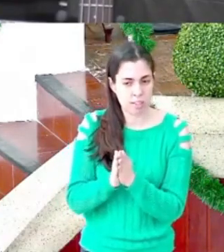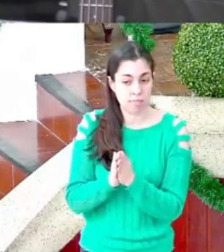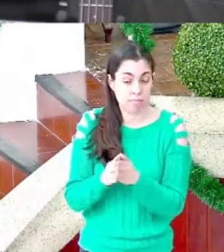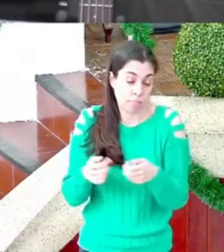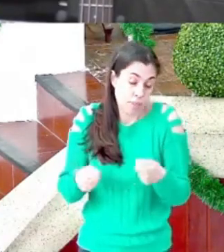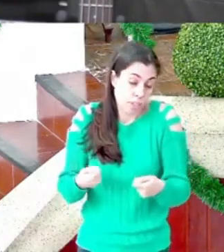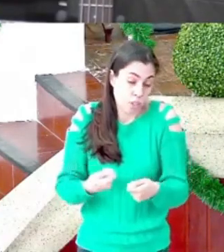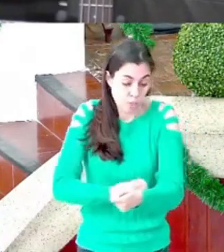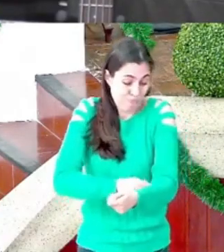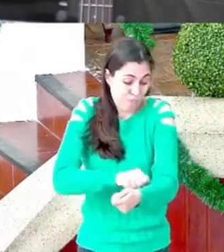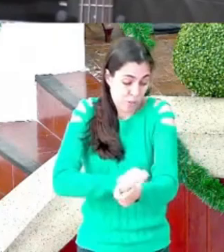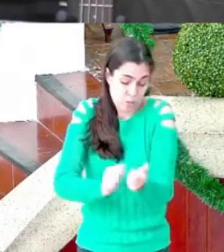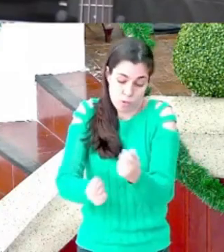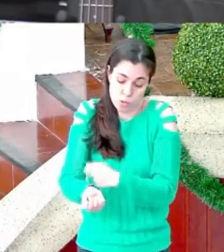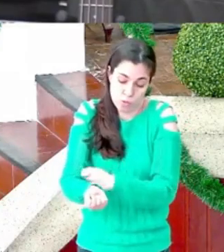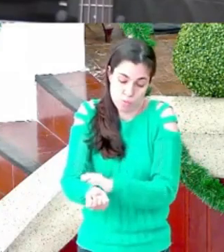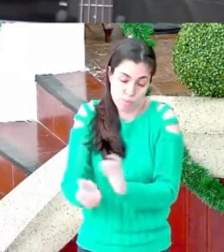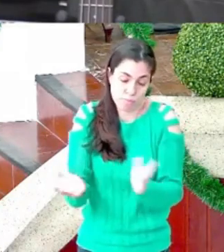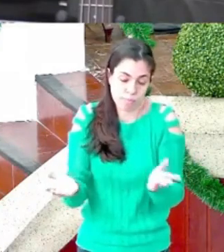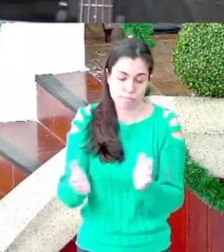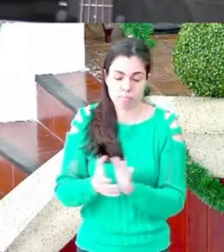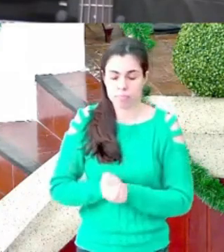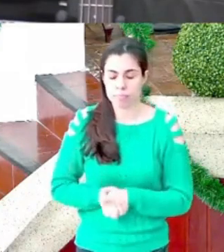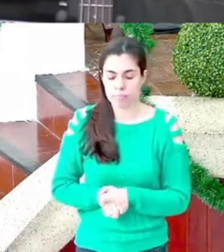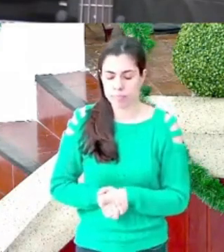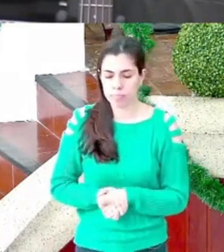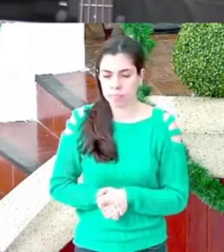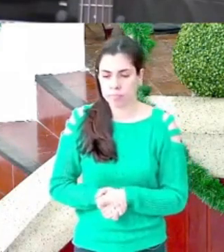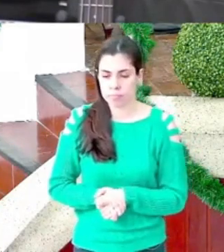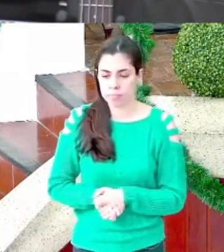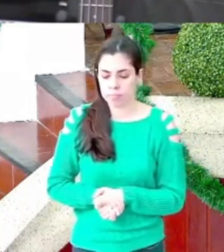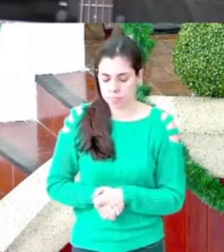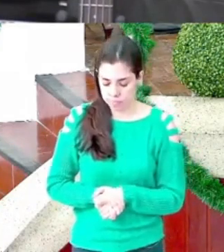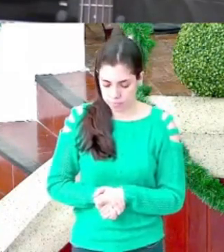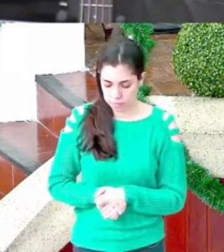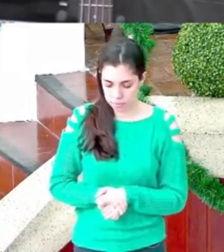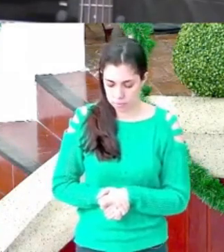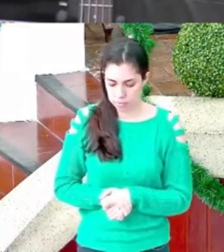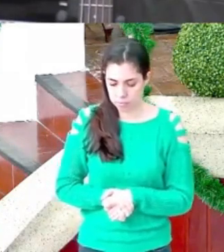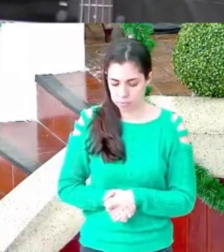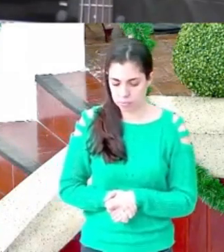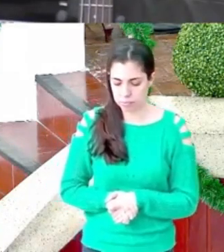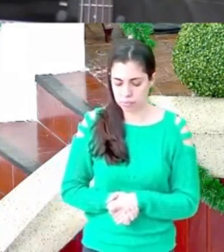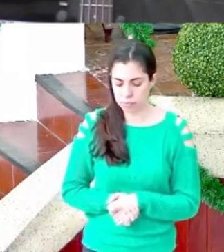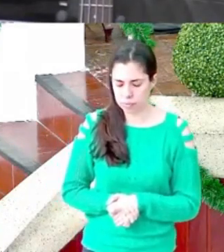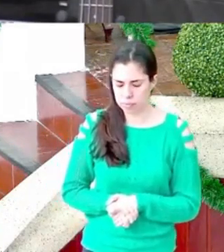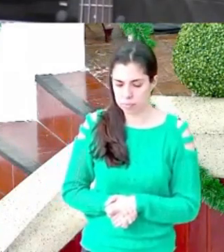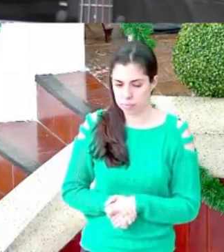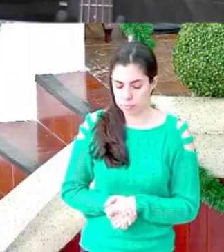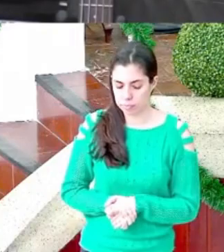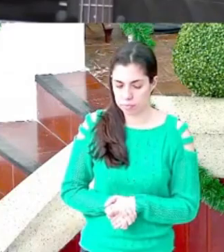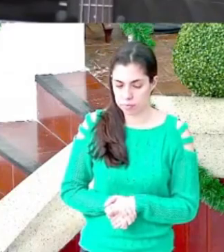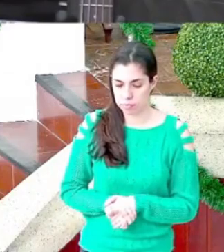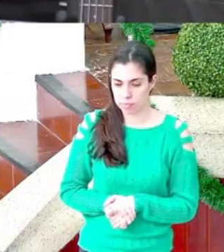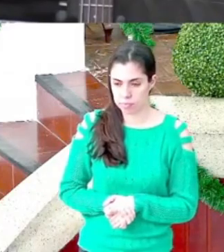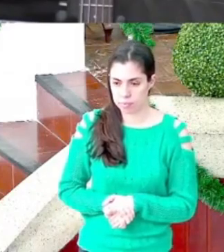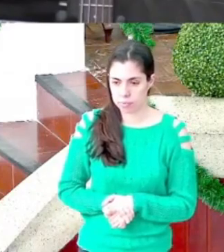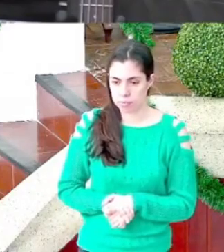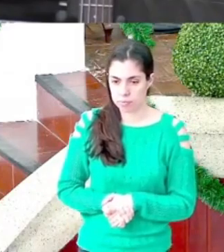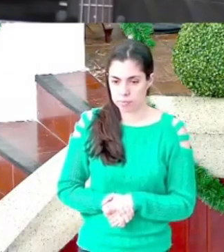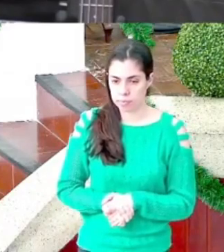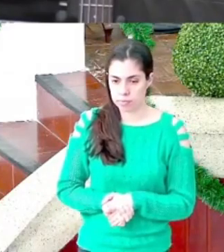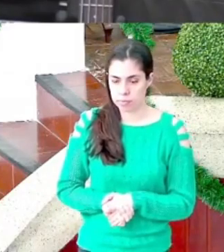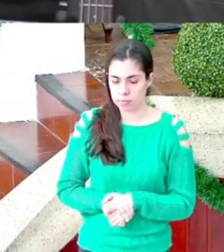mundo. Eis aqui um contraste que também nos ajuda a entender